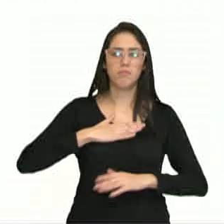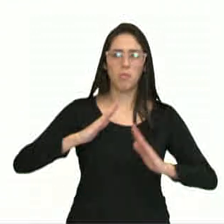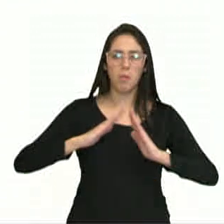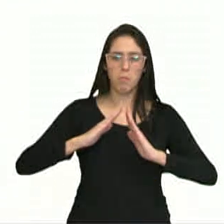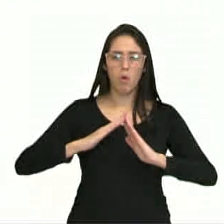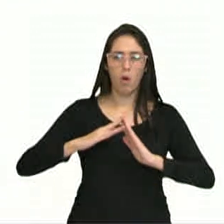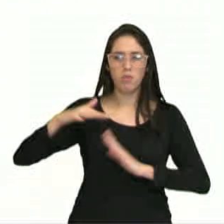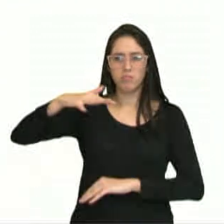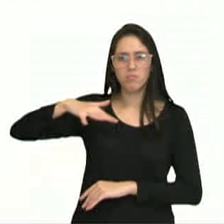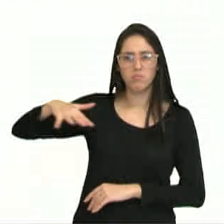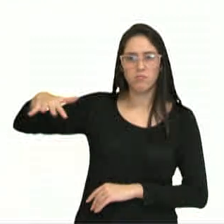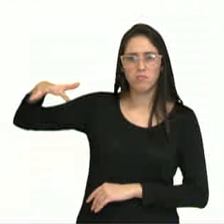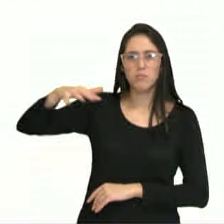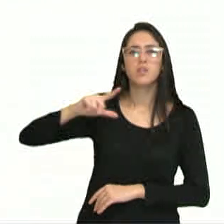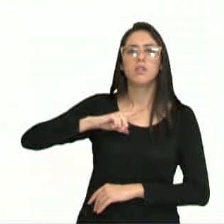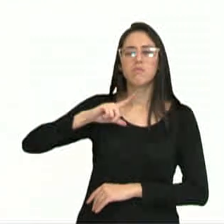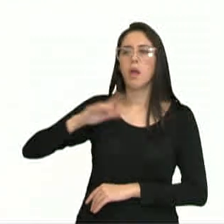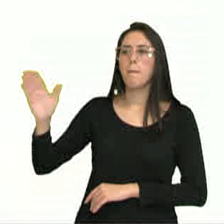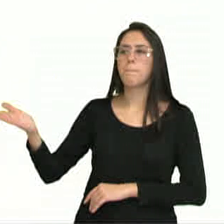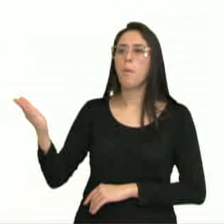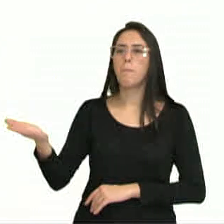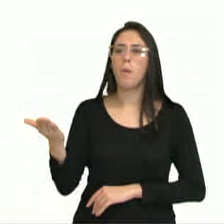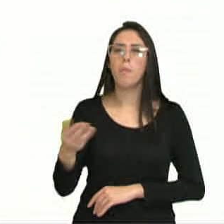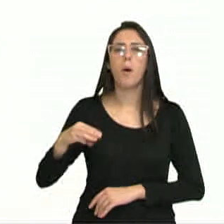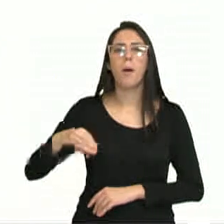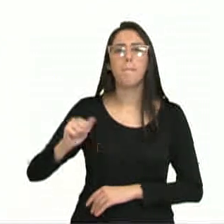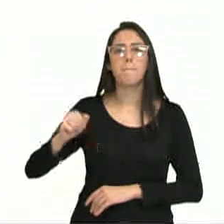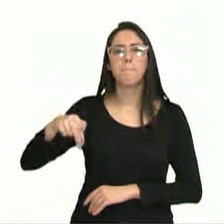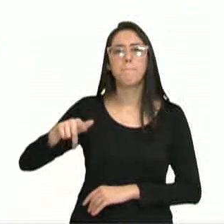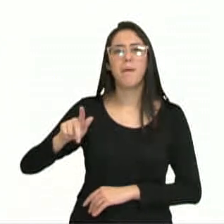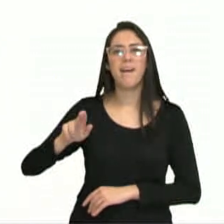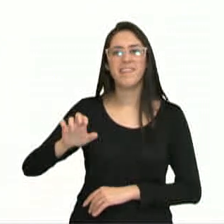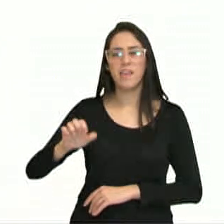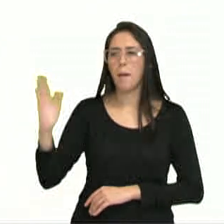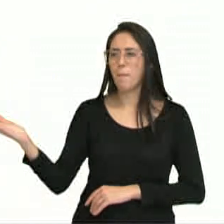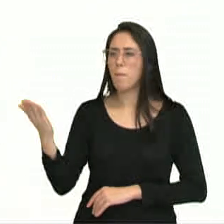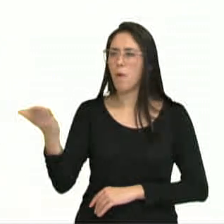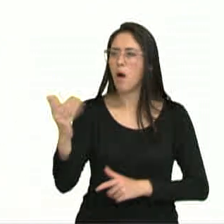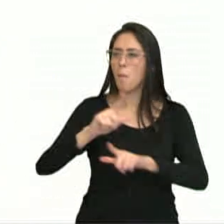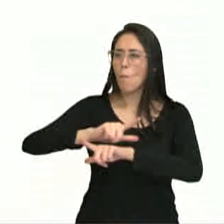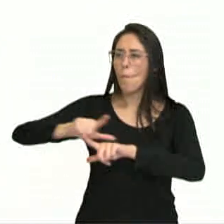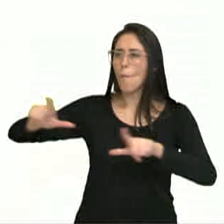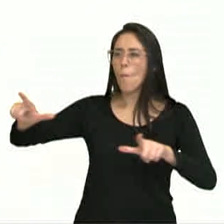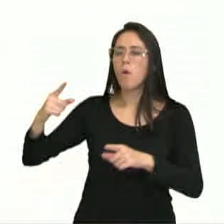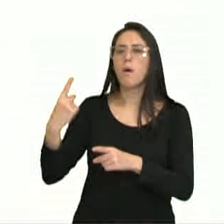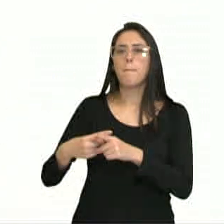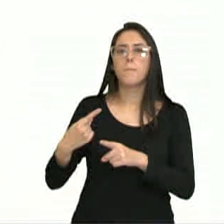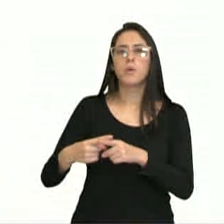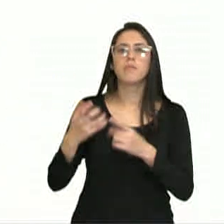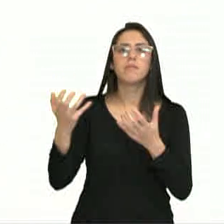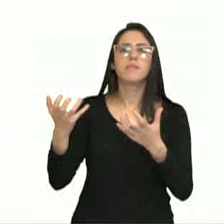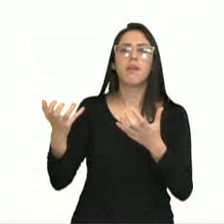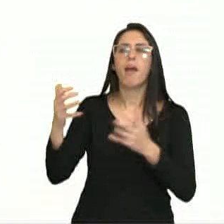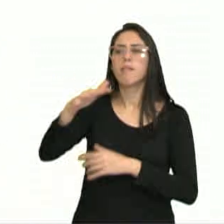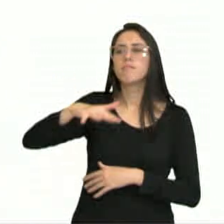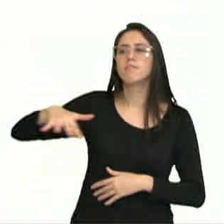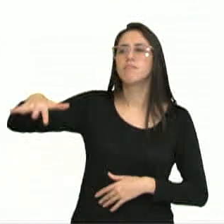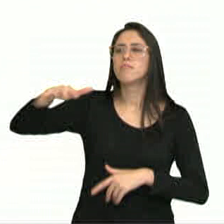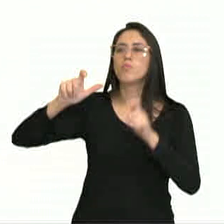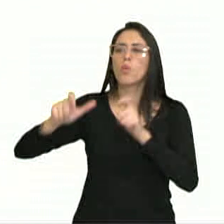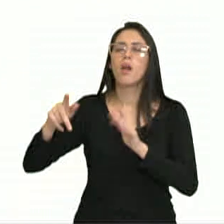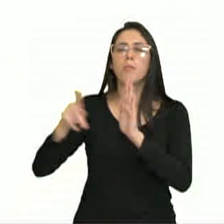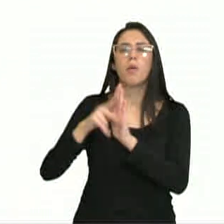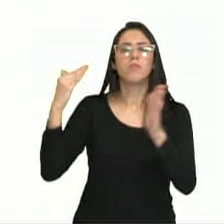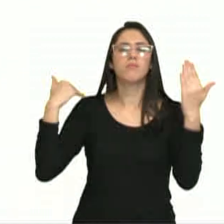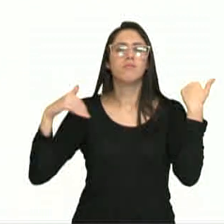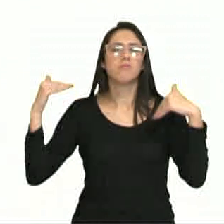retirada a vegetação do mangue para que fosse construída uma área ocupável, vamos dizer, uma área de lazer para a população.